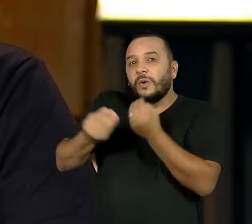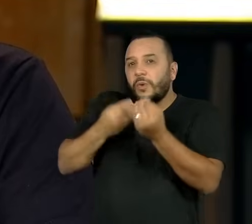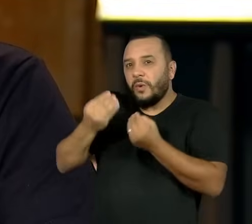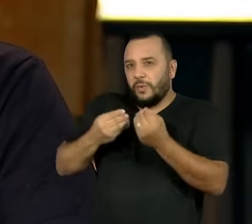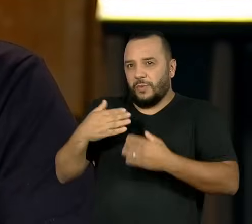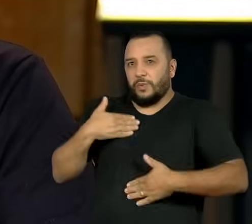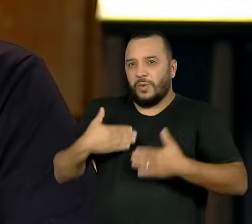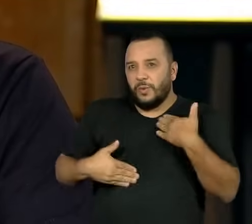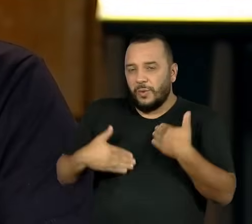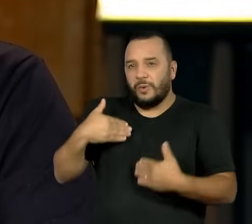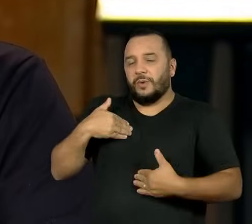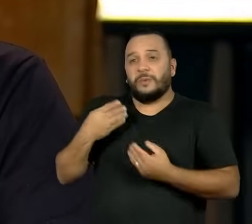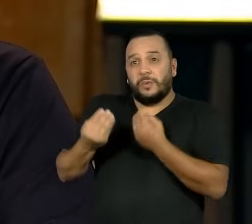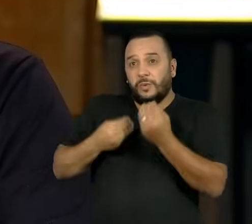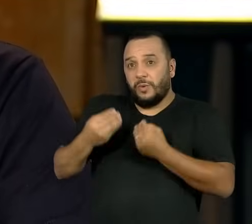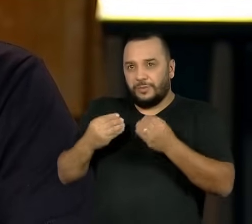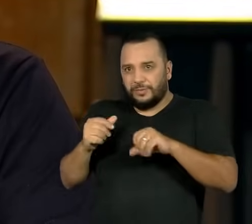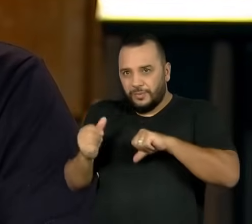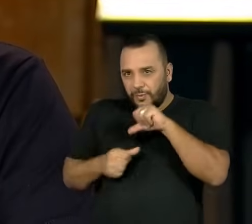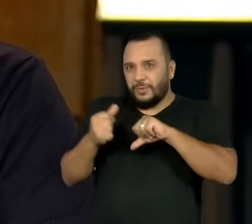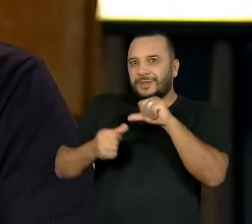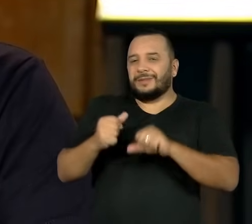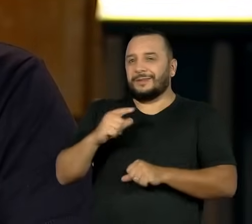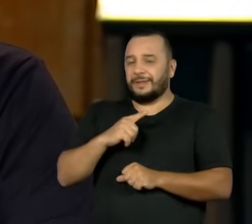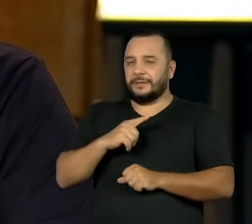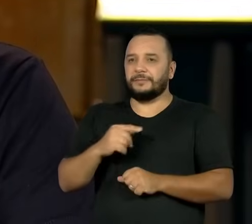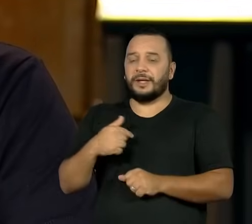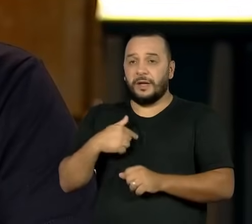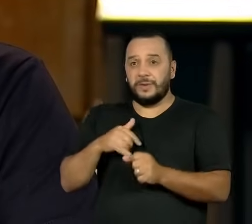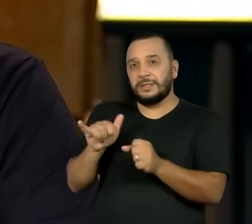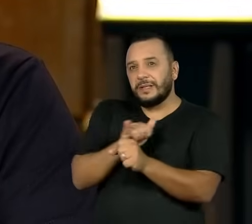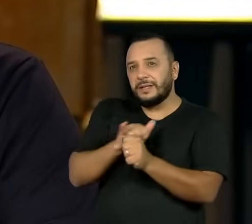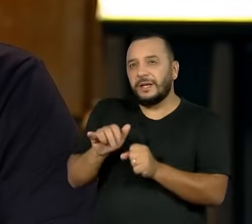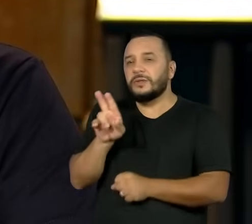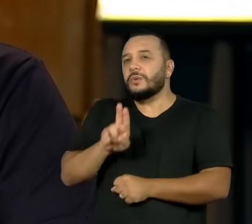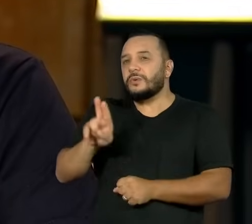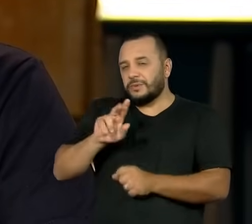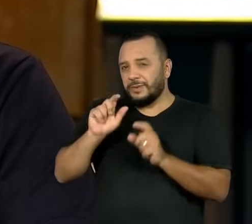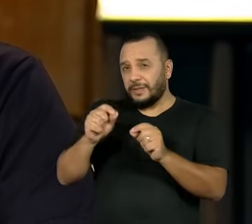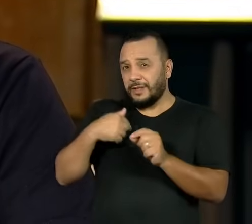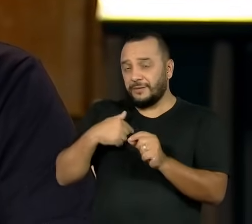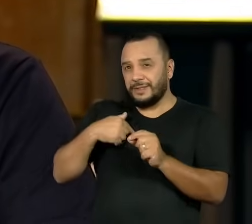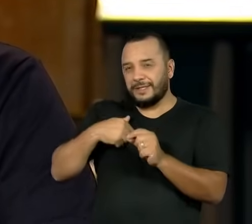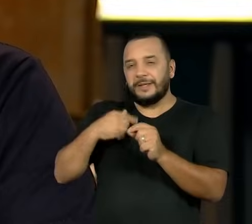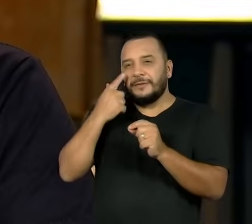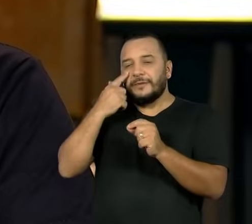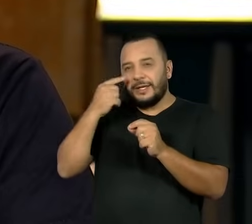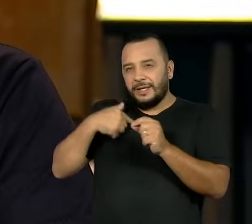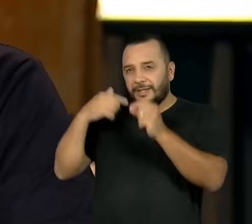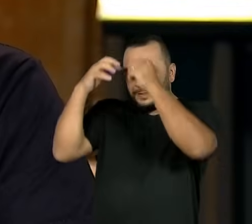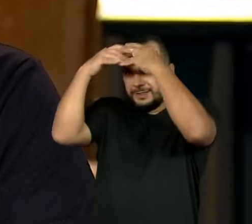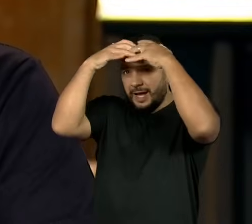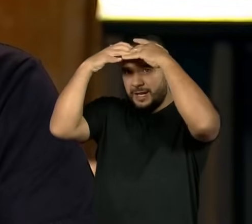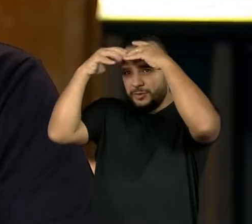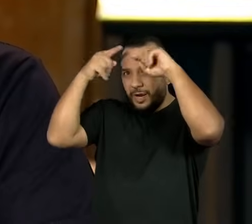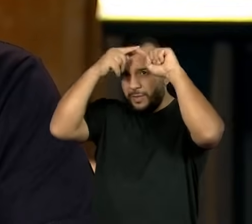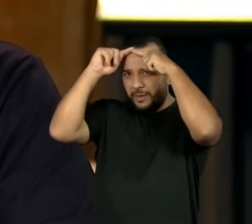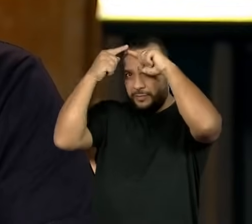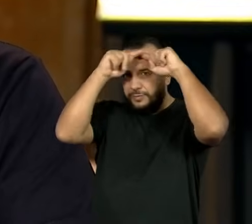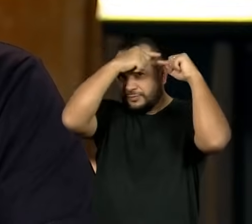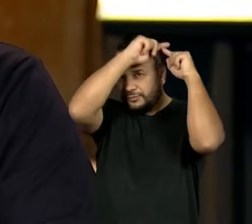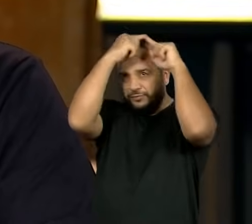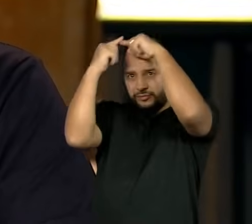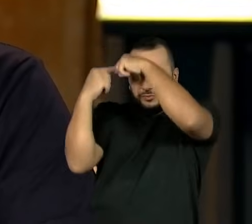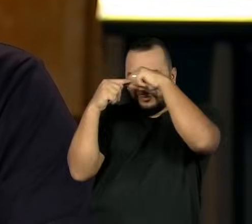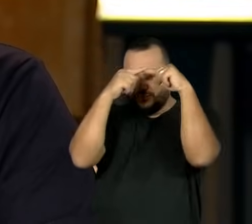anatômicas. tá. O que esse tipo de técnica permite é você ver mudanças do funcionamento desses órgãos,